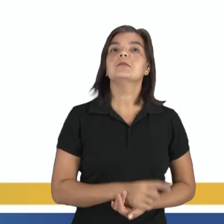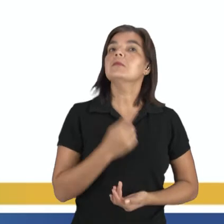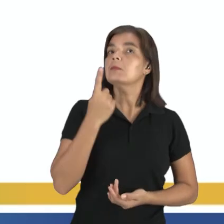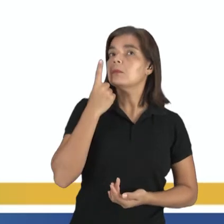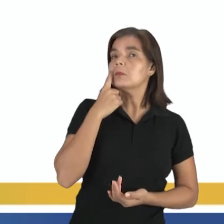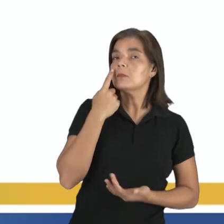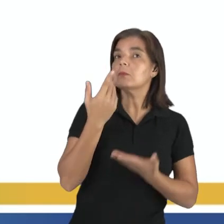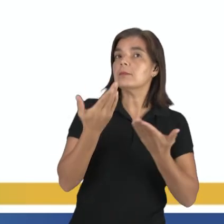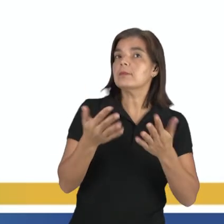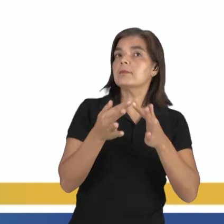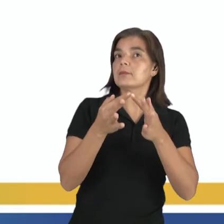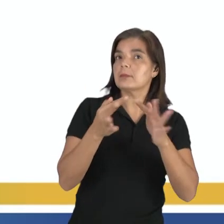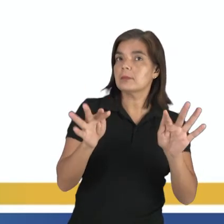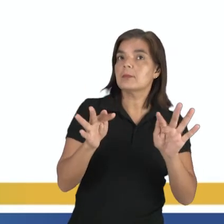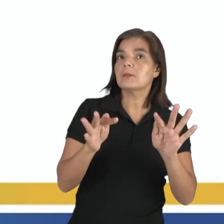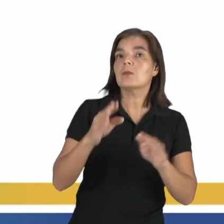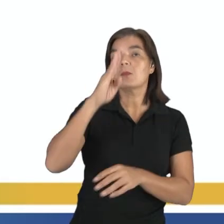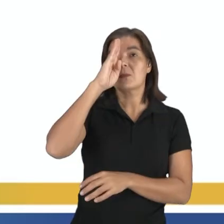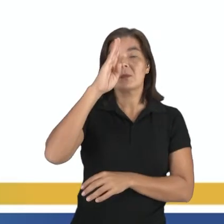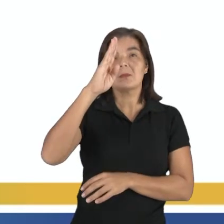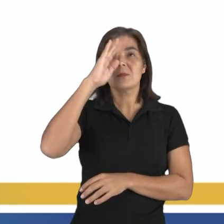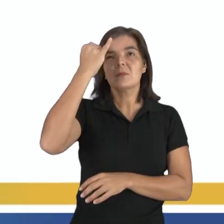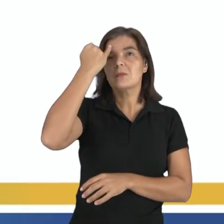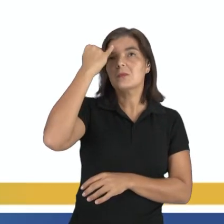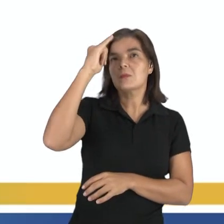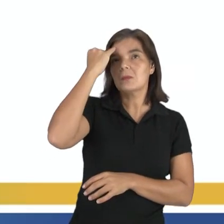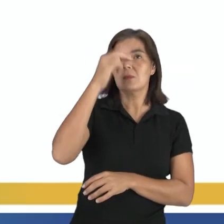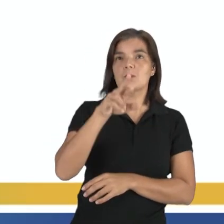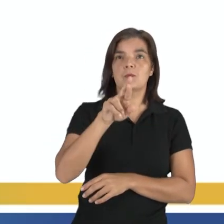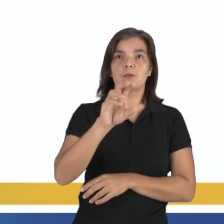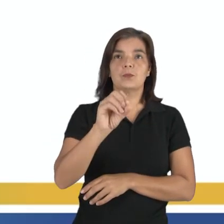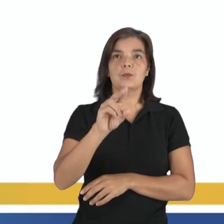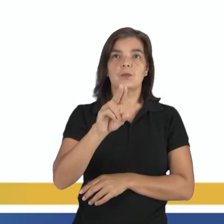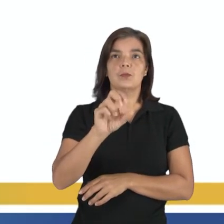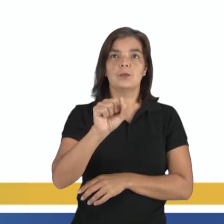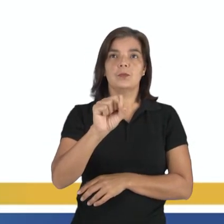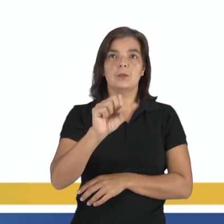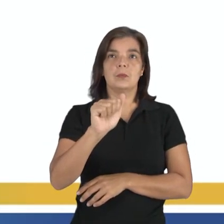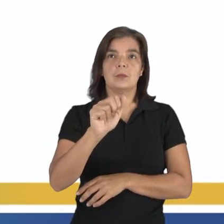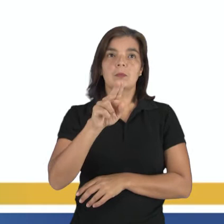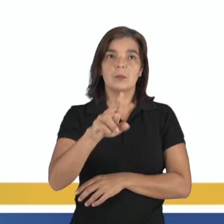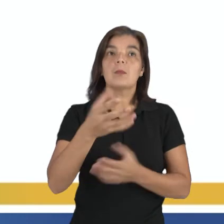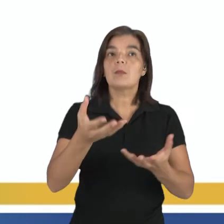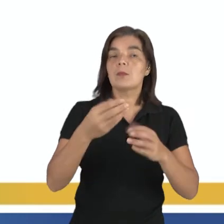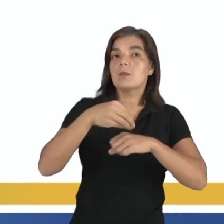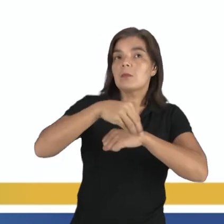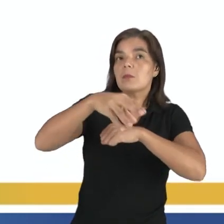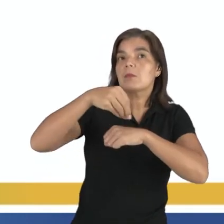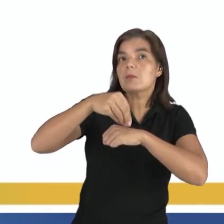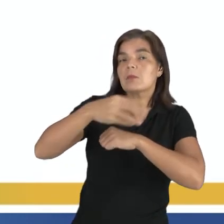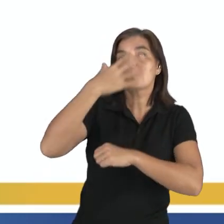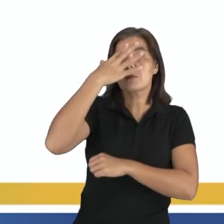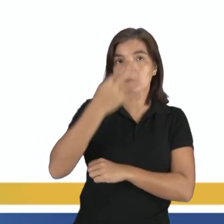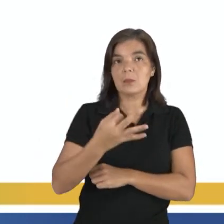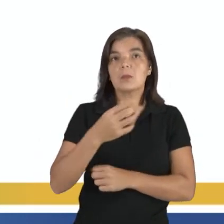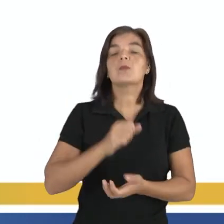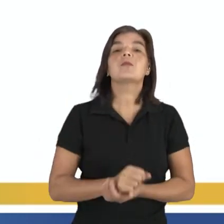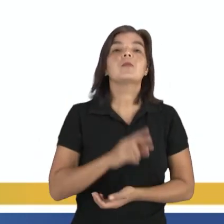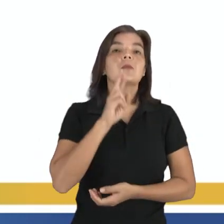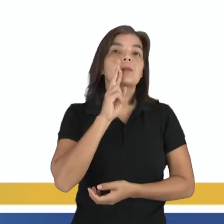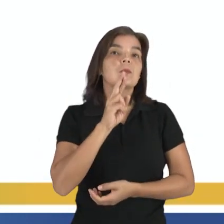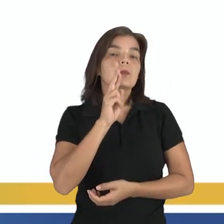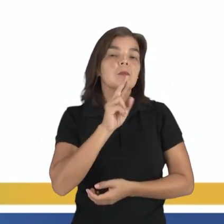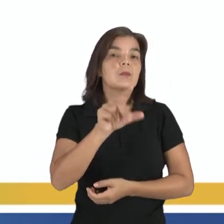acreditá-lo. Levando em conta a principal ideia que Rousseau quer transmitir com essa